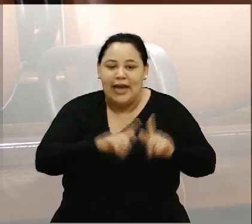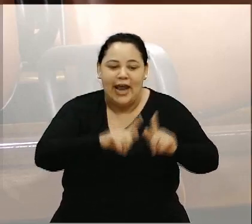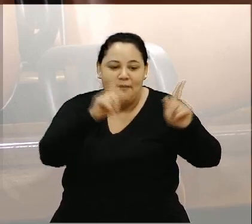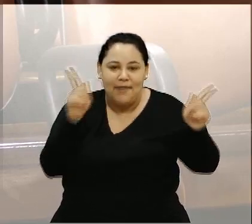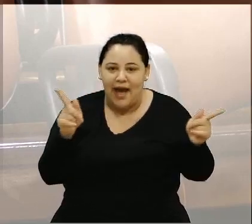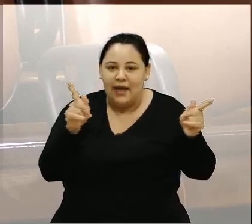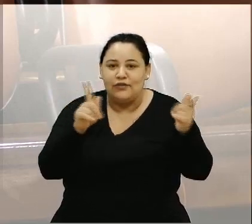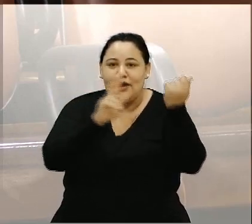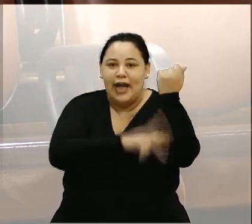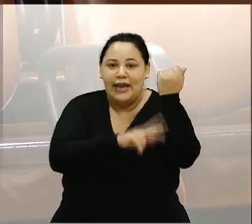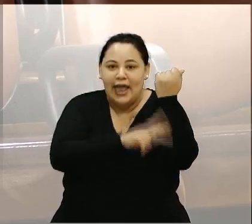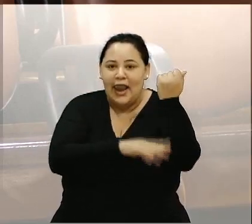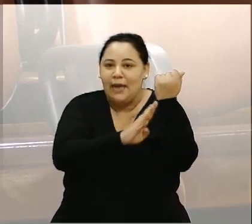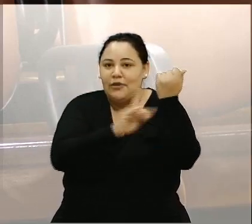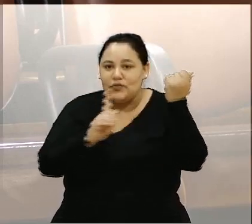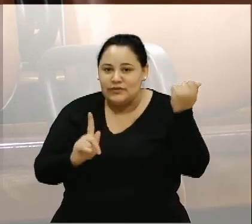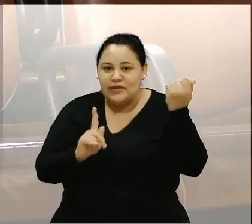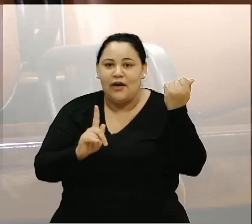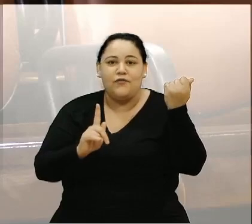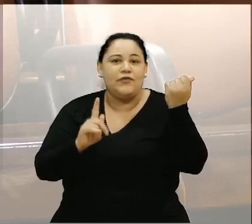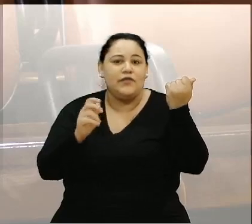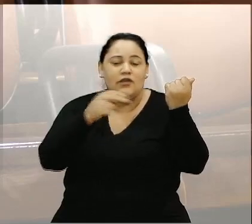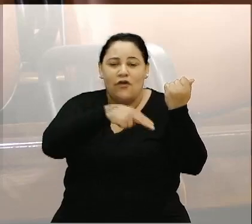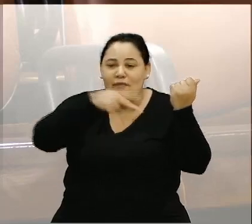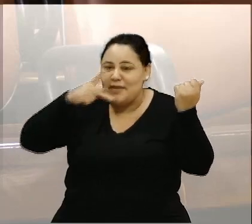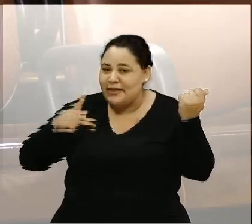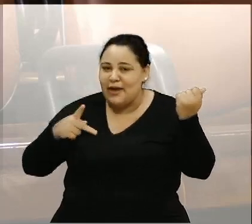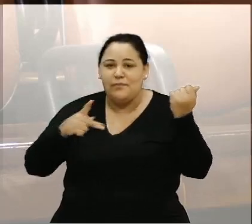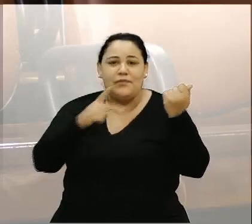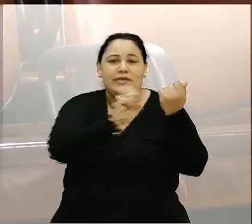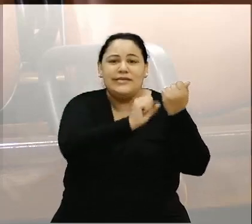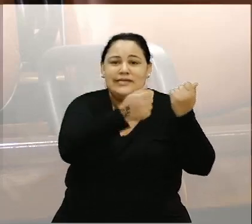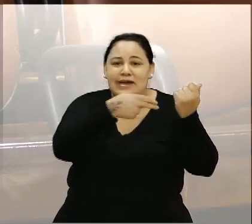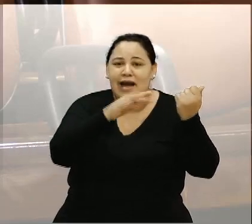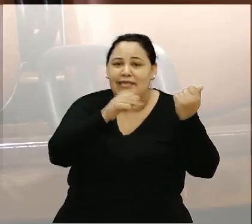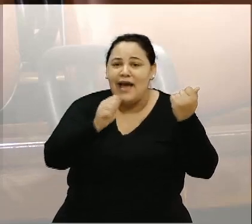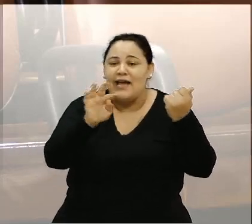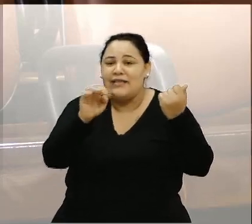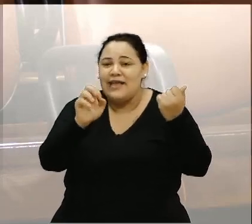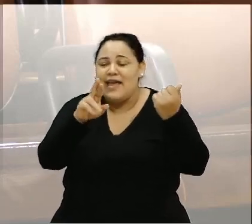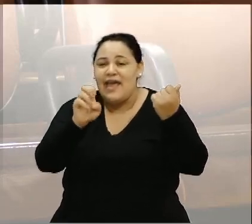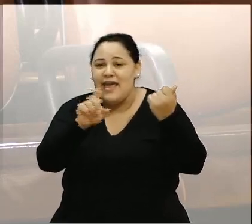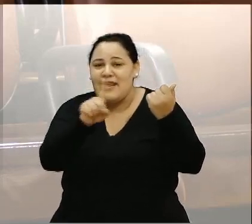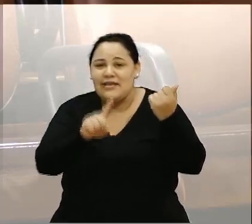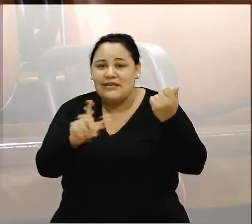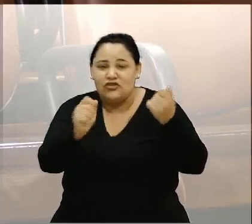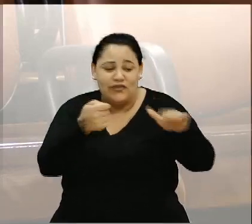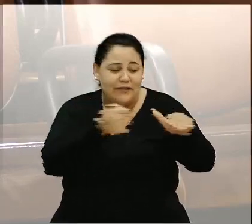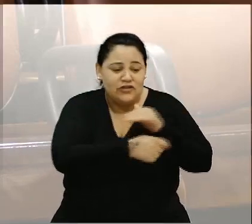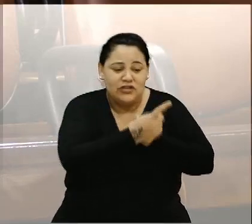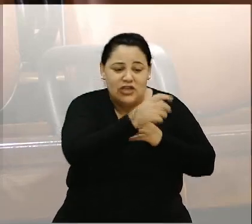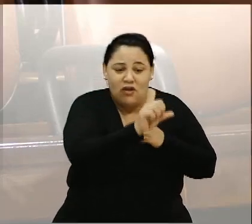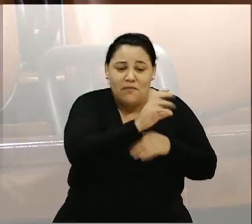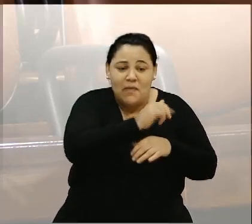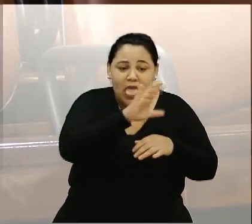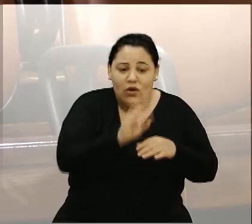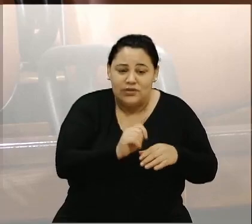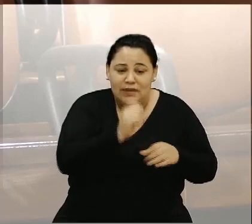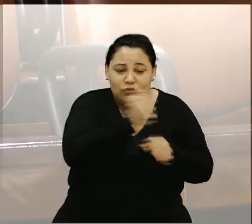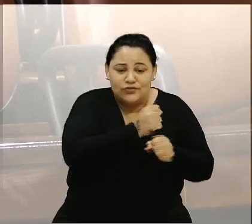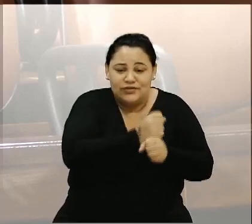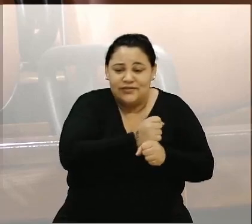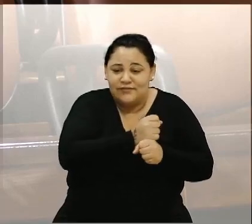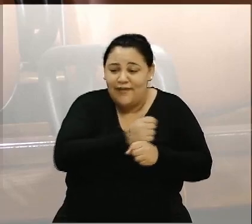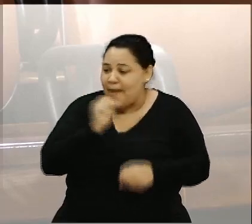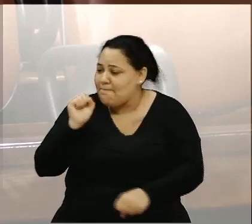Petrópolis, Santa Teresa. Então, além de nós ter que investir 19 bilhões para reconstruir, nós vamos deixar de arrecadar.